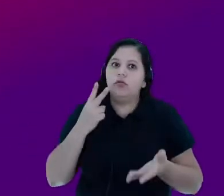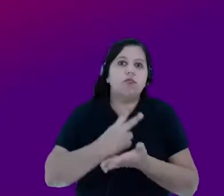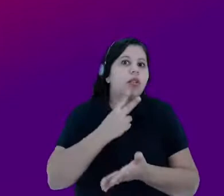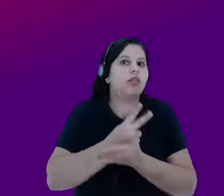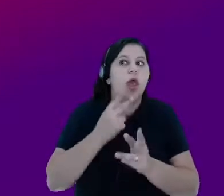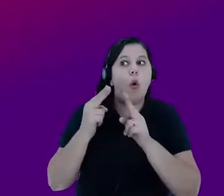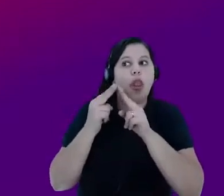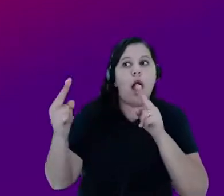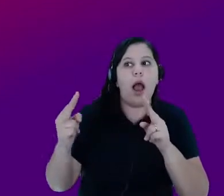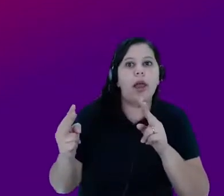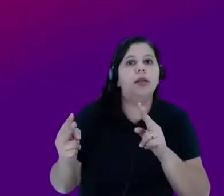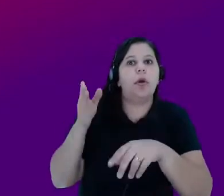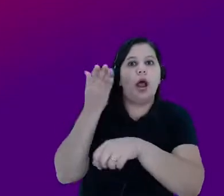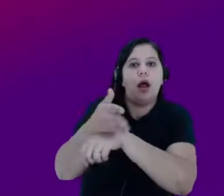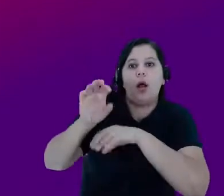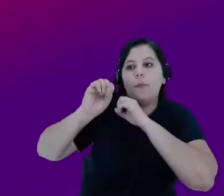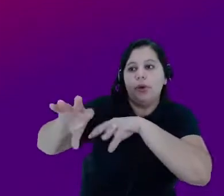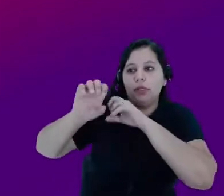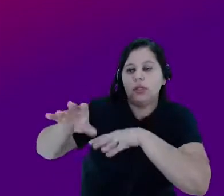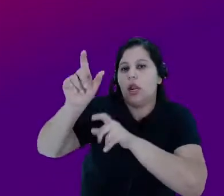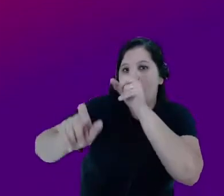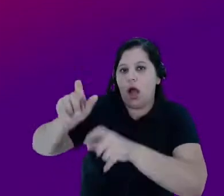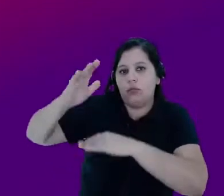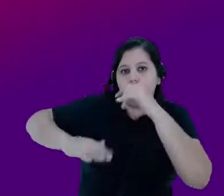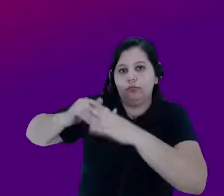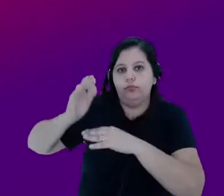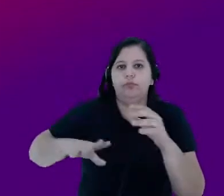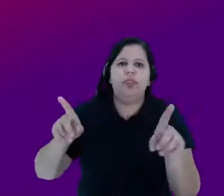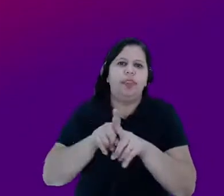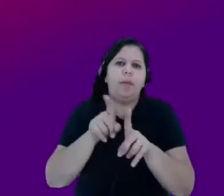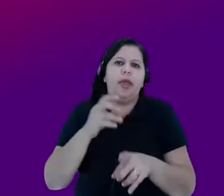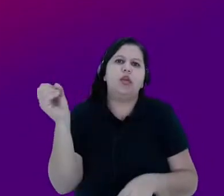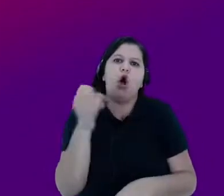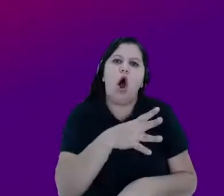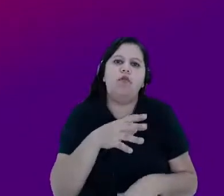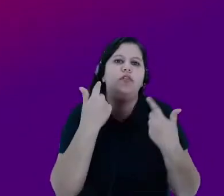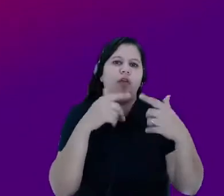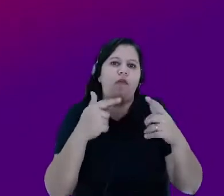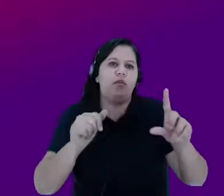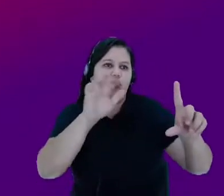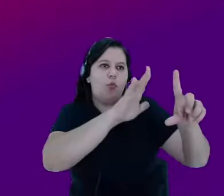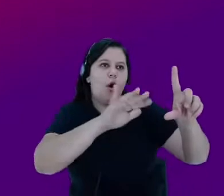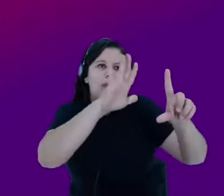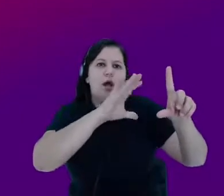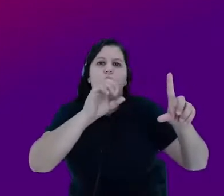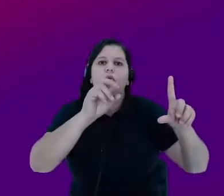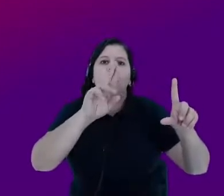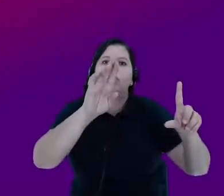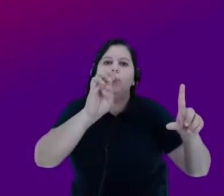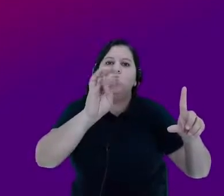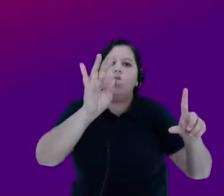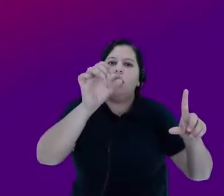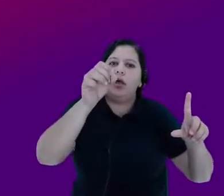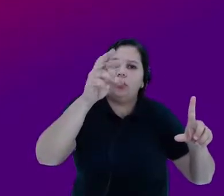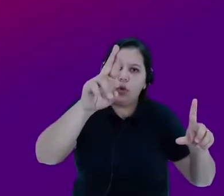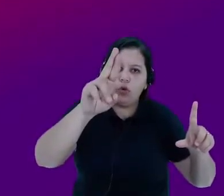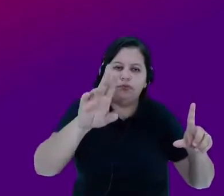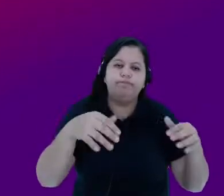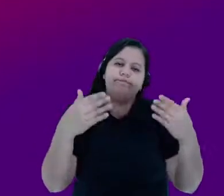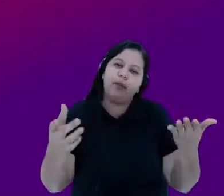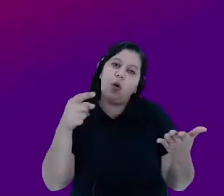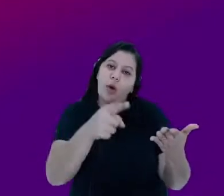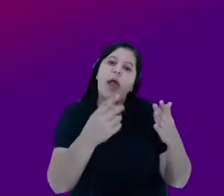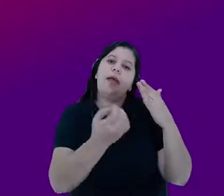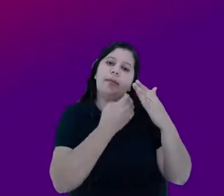pessoas, além de novos serviços disponibilizados no portal do corretor. Foi assim que as seguradoras encontraram